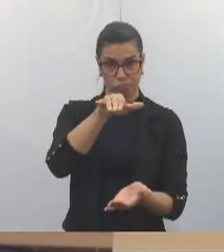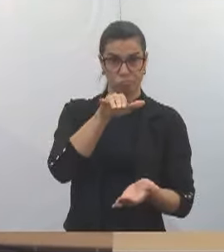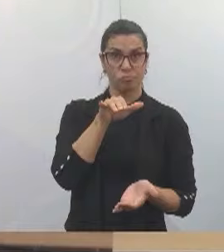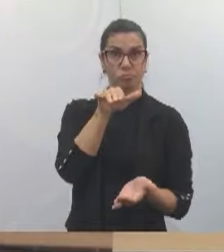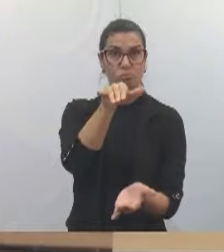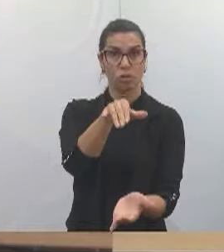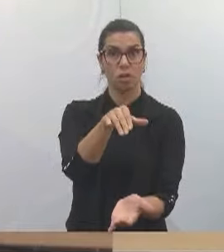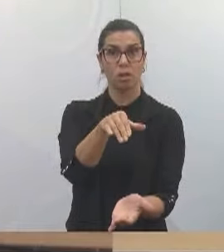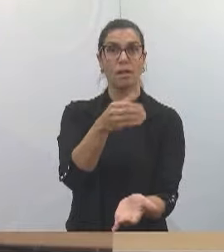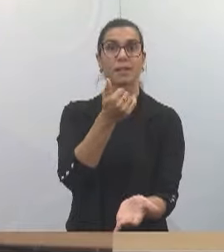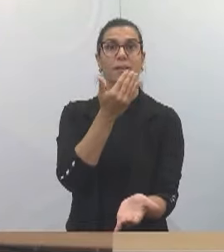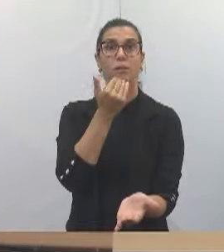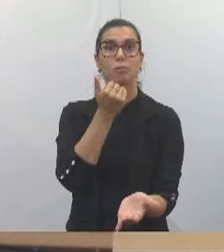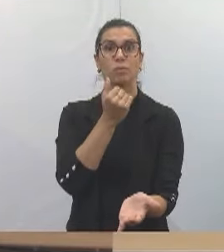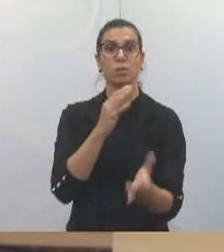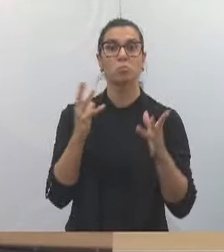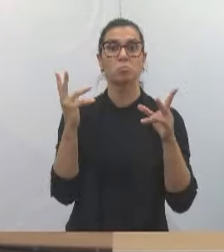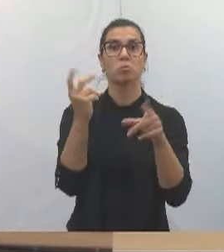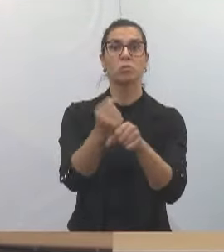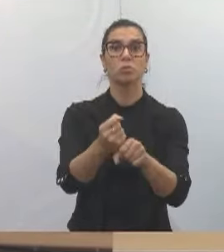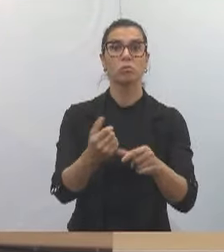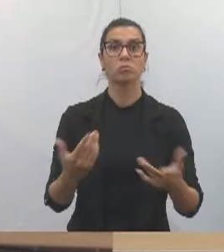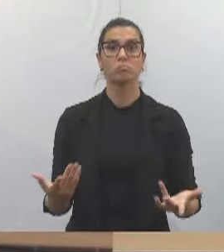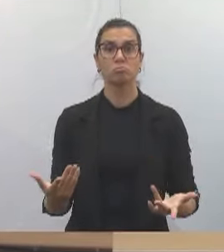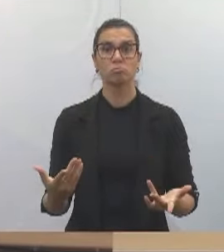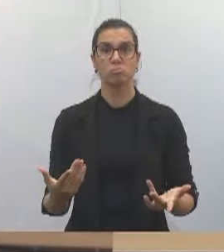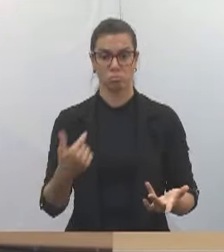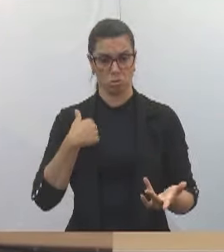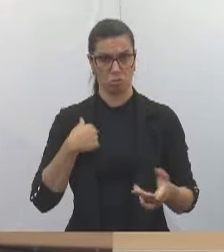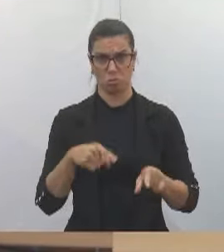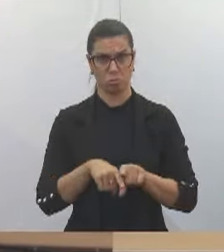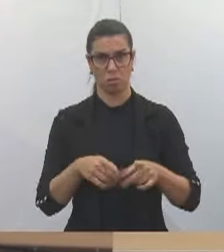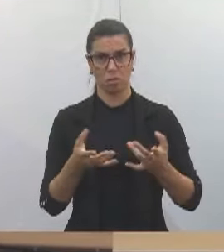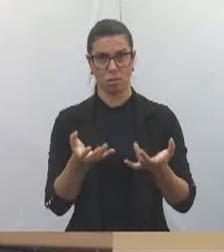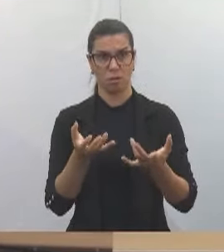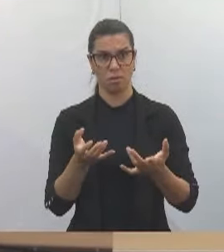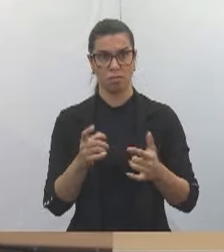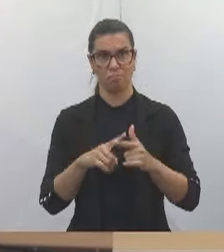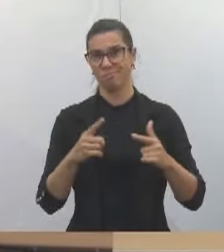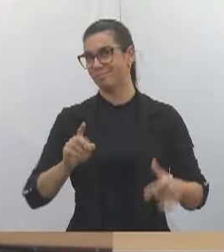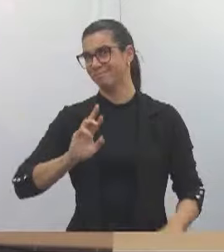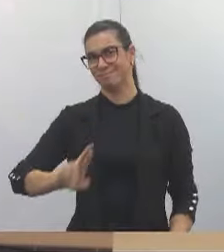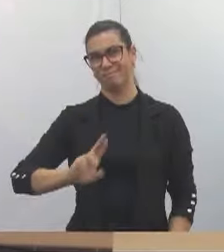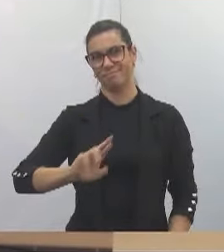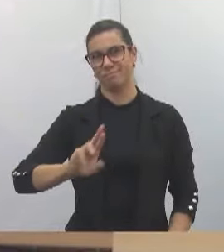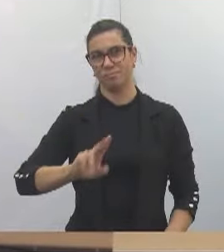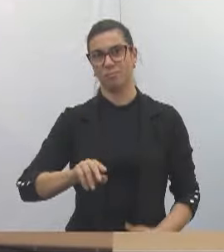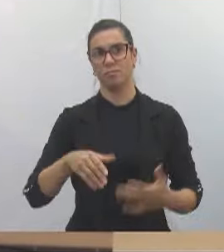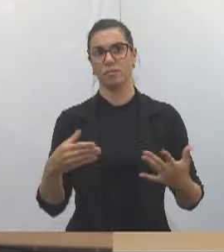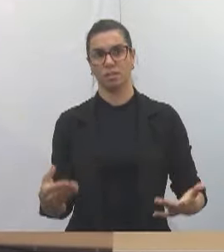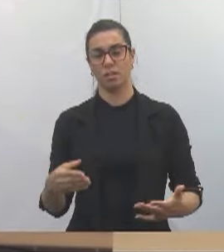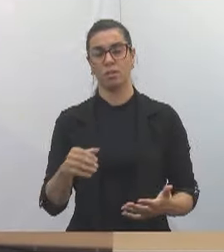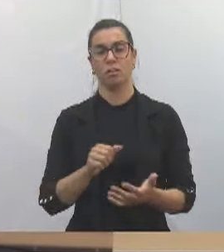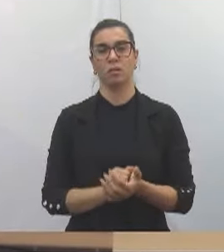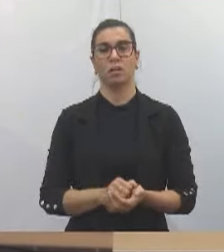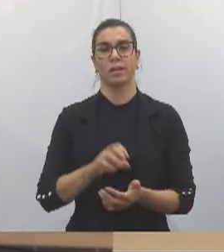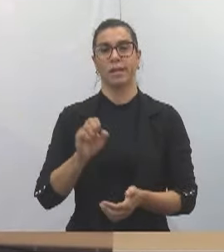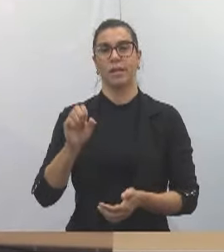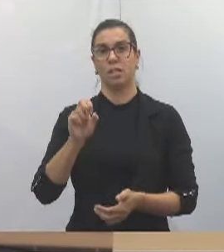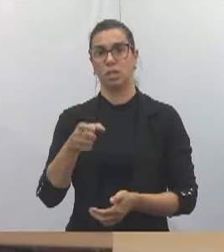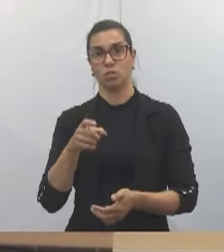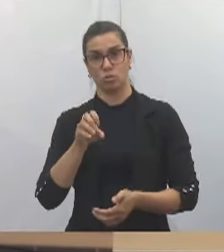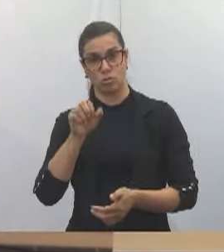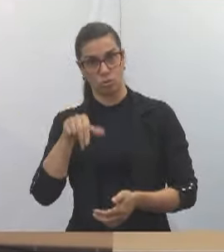da isonomia? Eu também quero receber cesta básica, então. E não é assim que funciona. Então, esse negócio de isonomia só vale